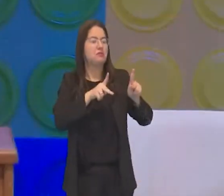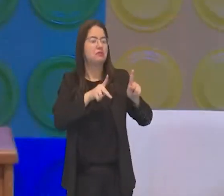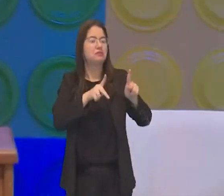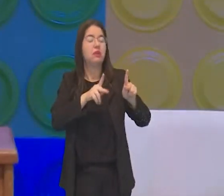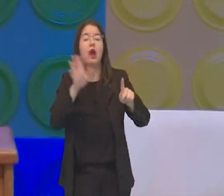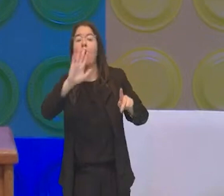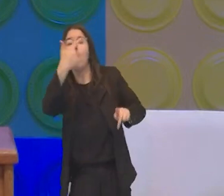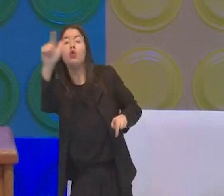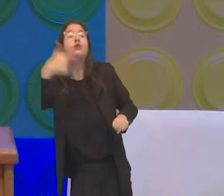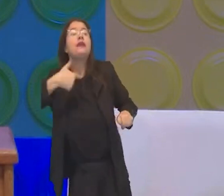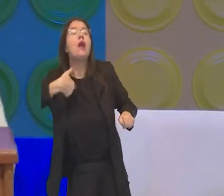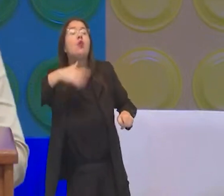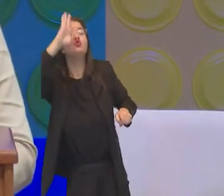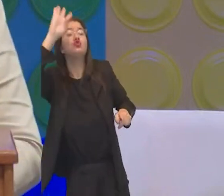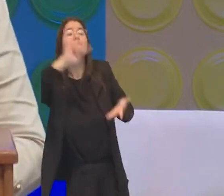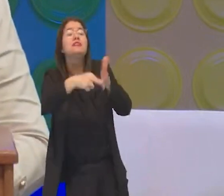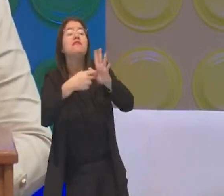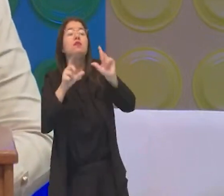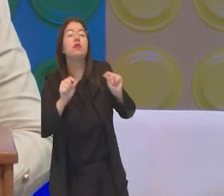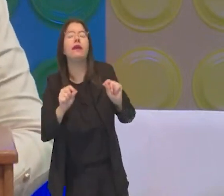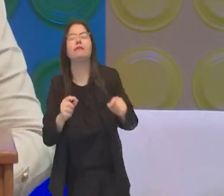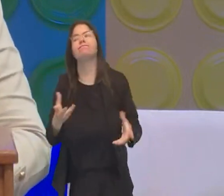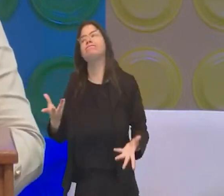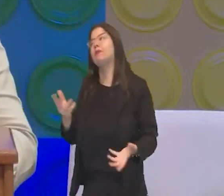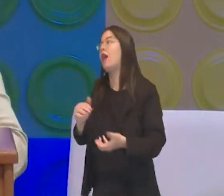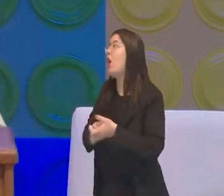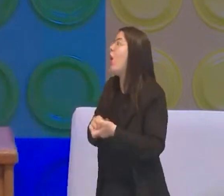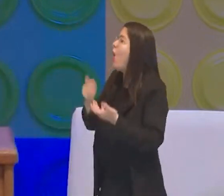meu? O seu, olha